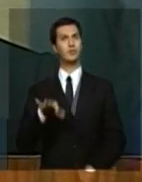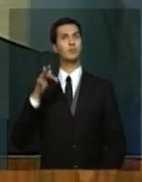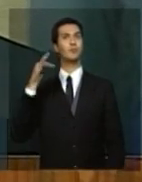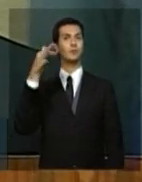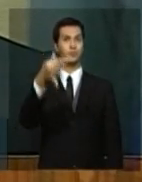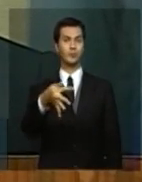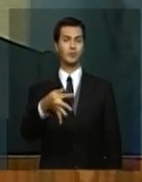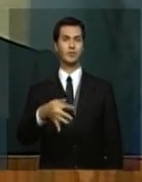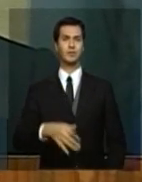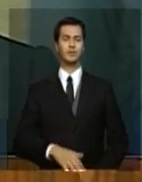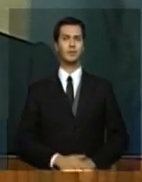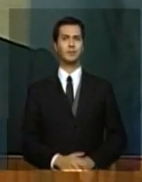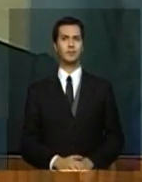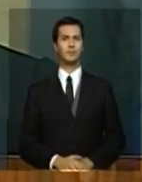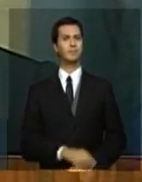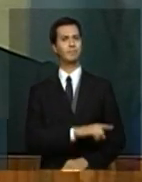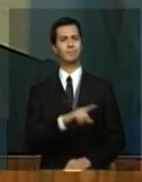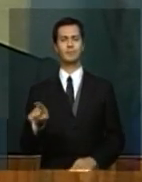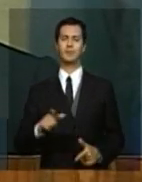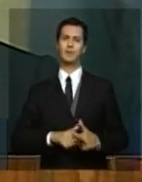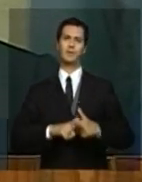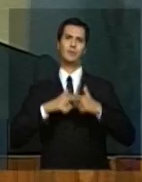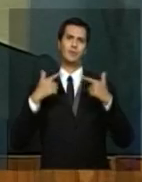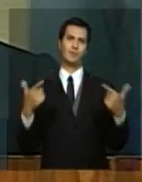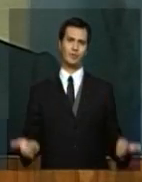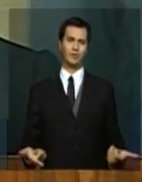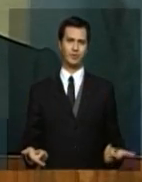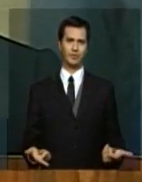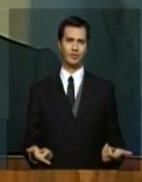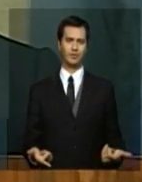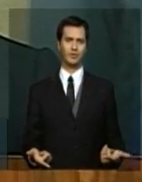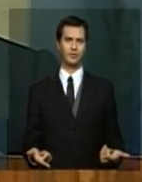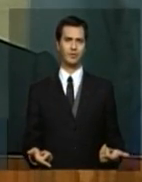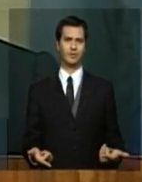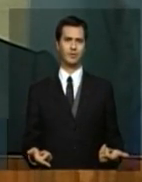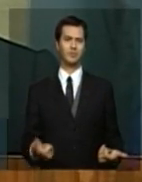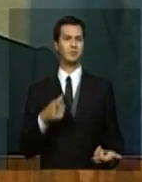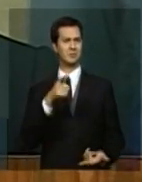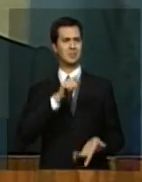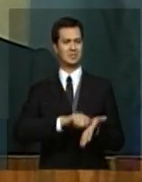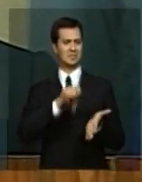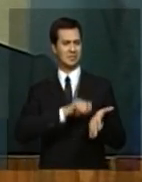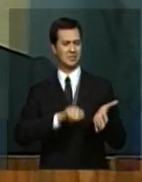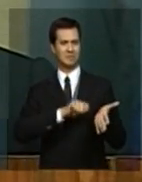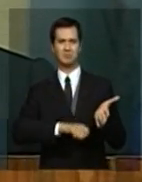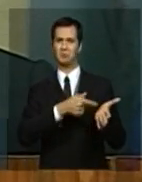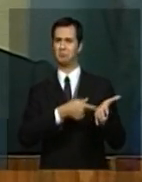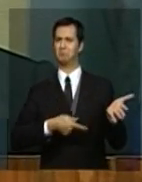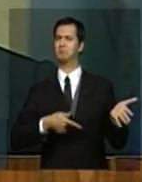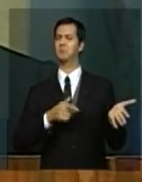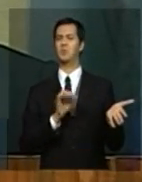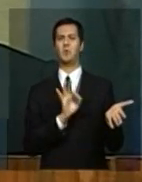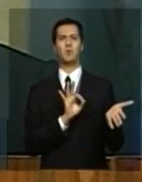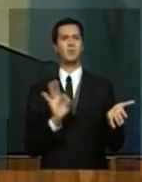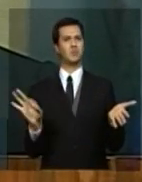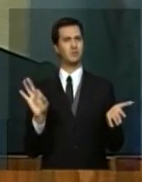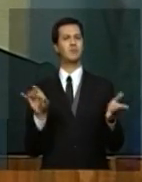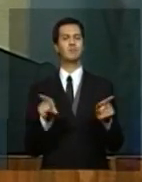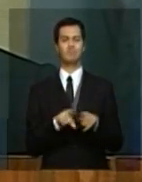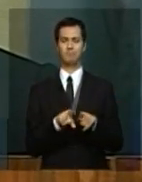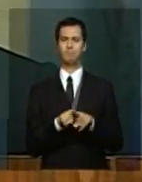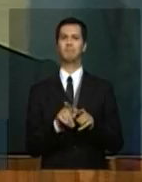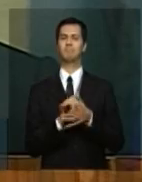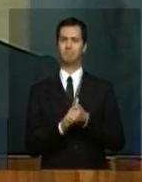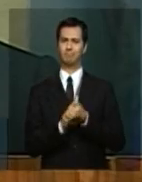vocês seja brilhante como foram os artigos que vocês com os quais vocês